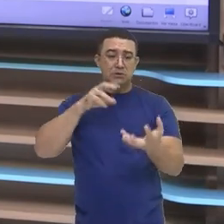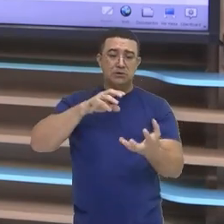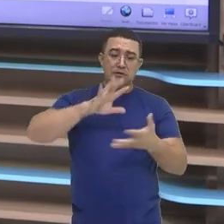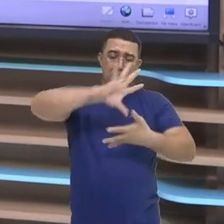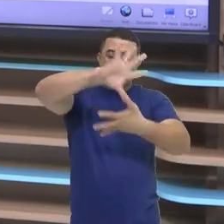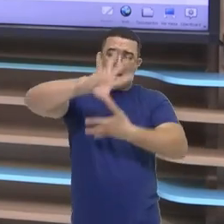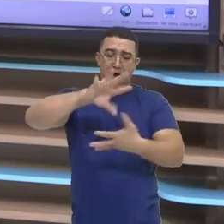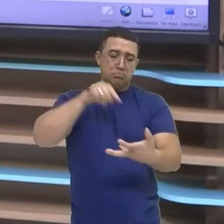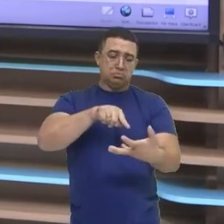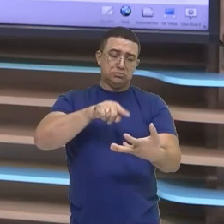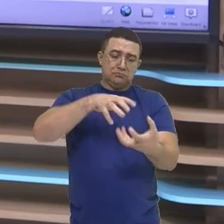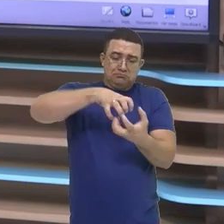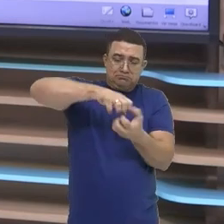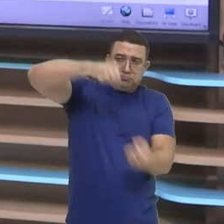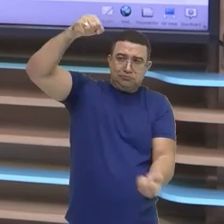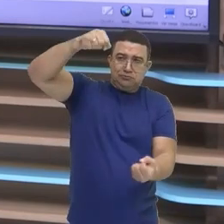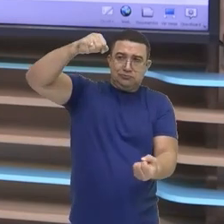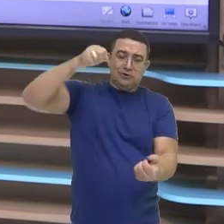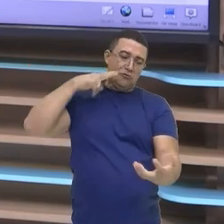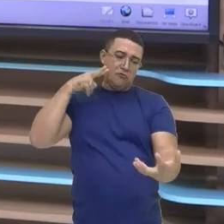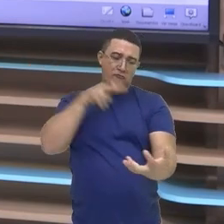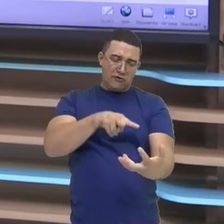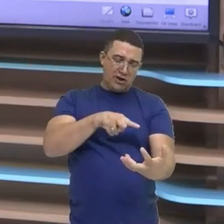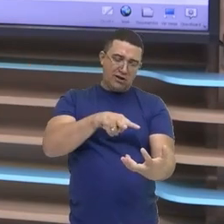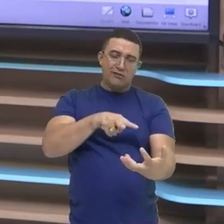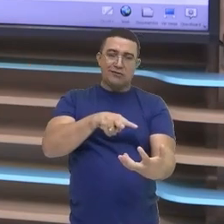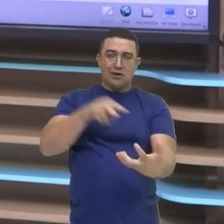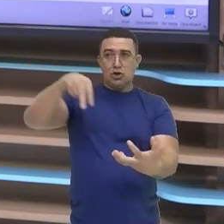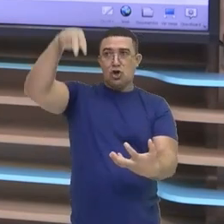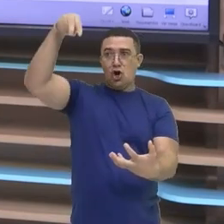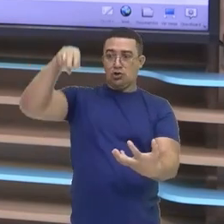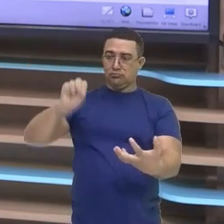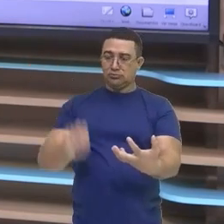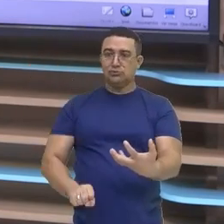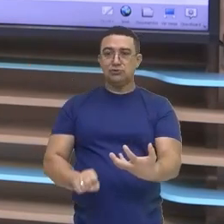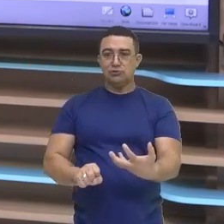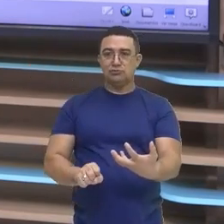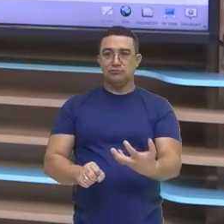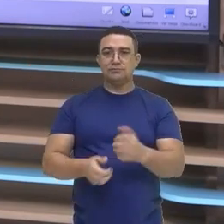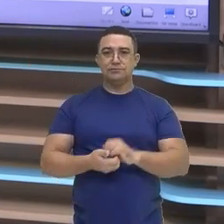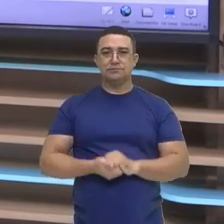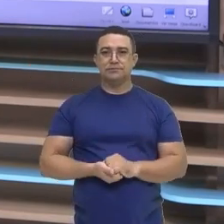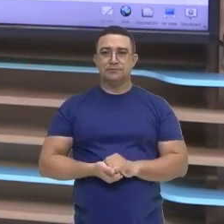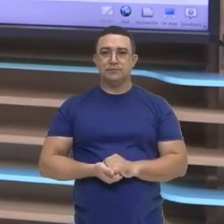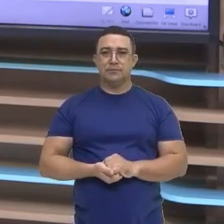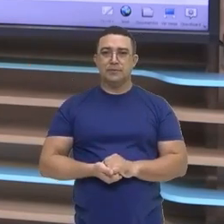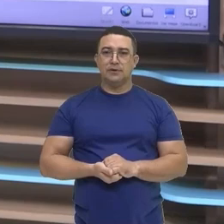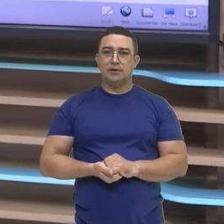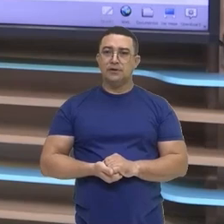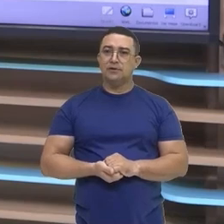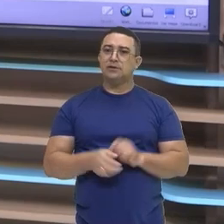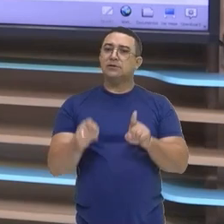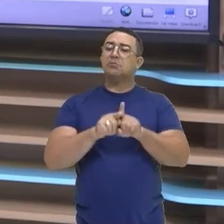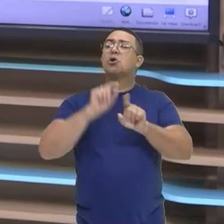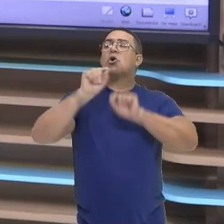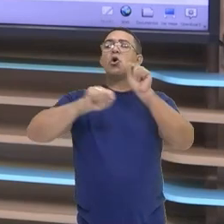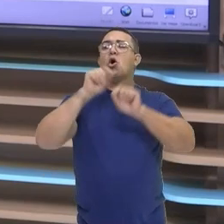estivesse esticado aí tanto para norte quanto para sul. E também a questão da visão, gente, dos